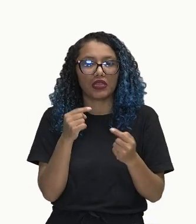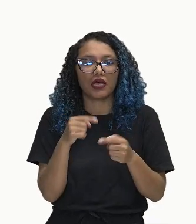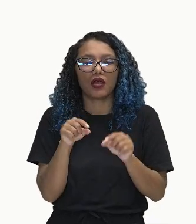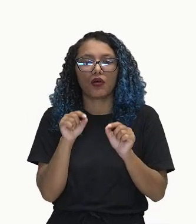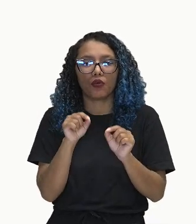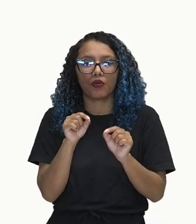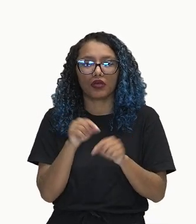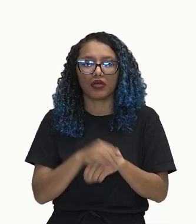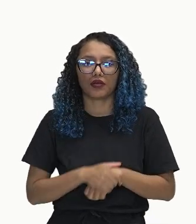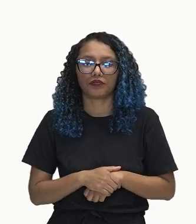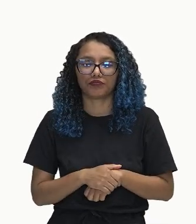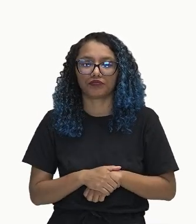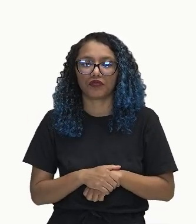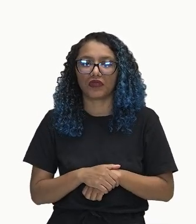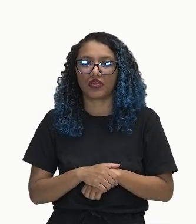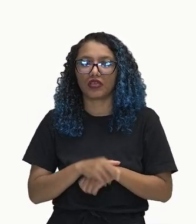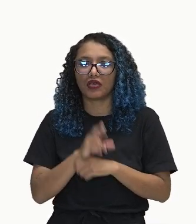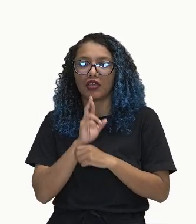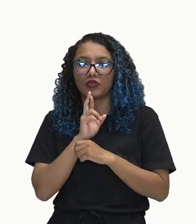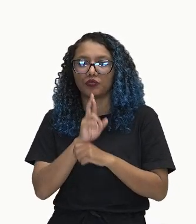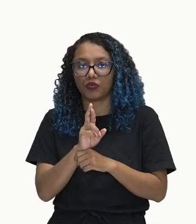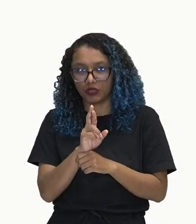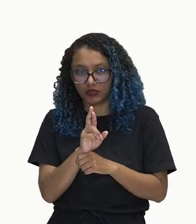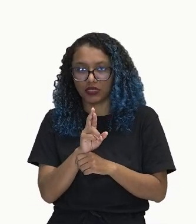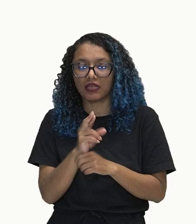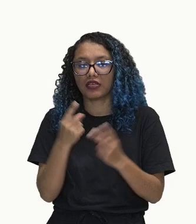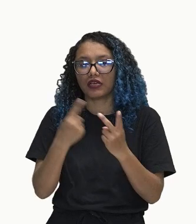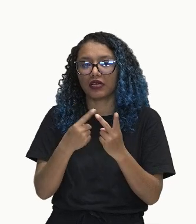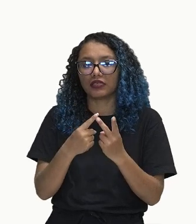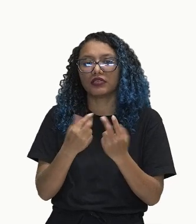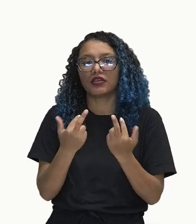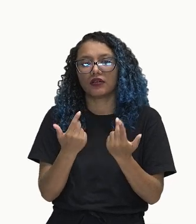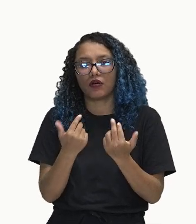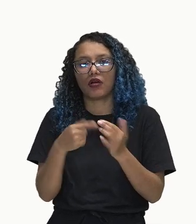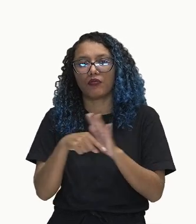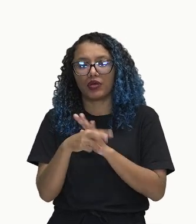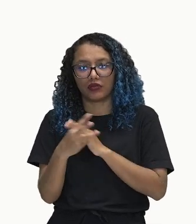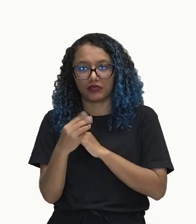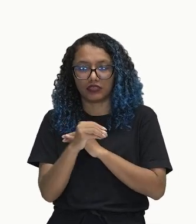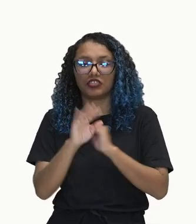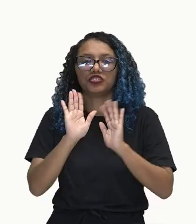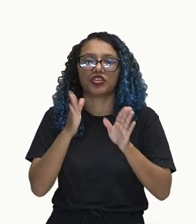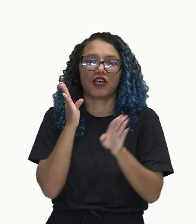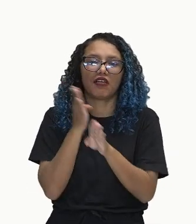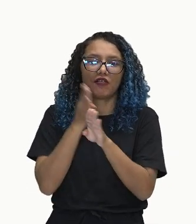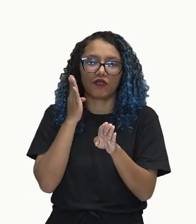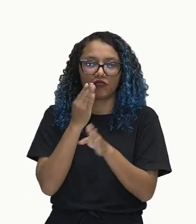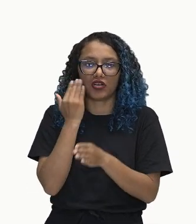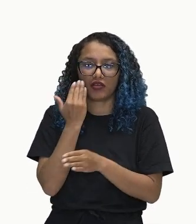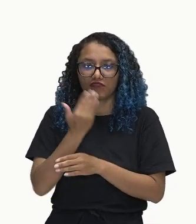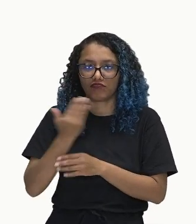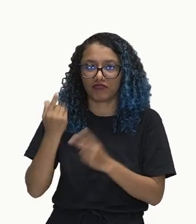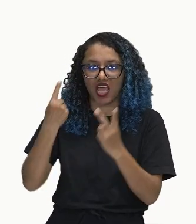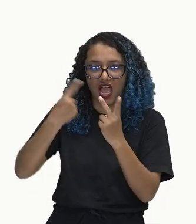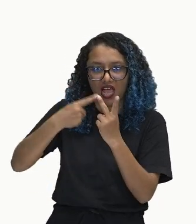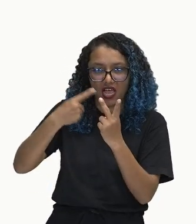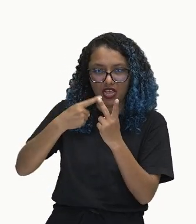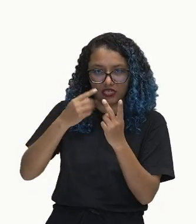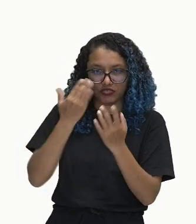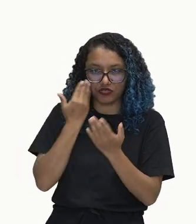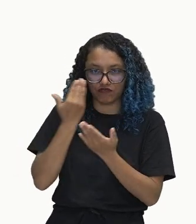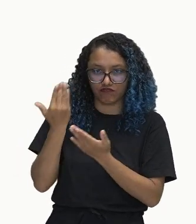produto das raízes vale menos 30. Beleza, já achei as duas raízes dessa